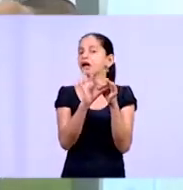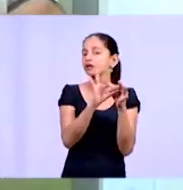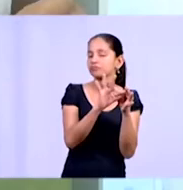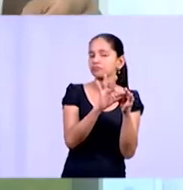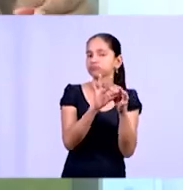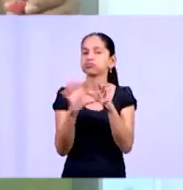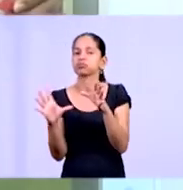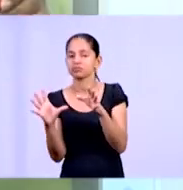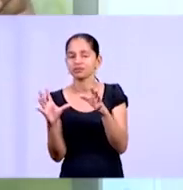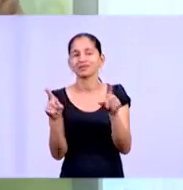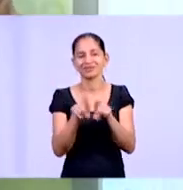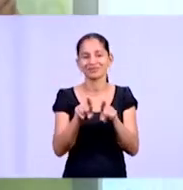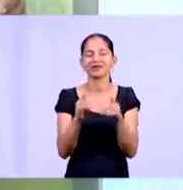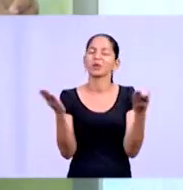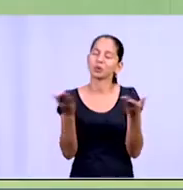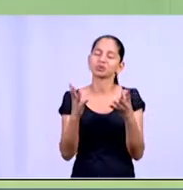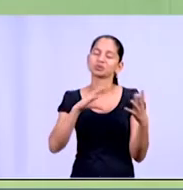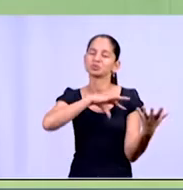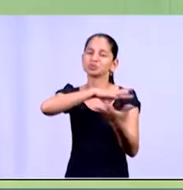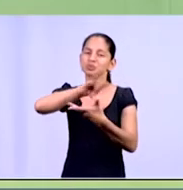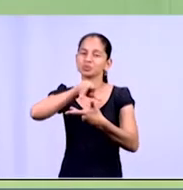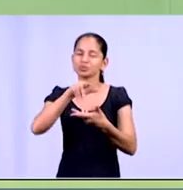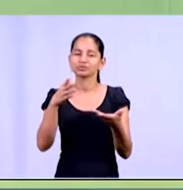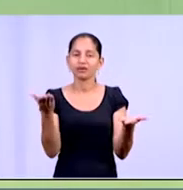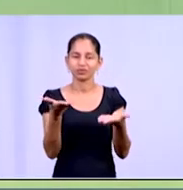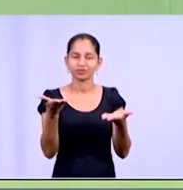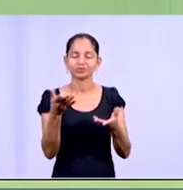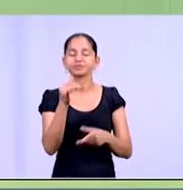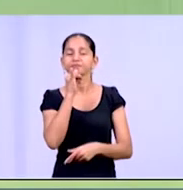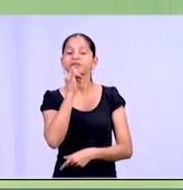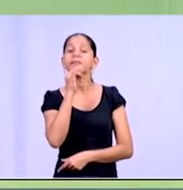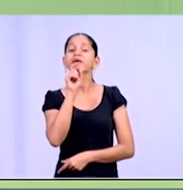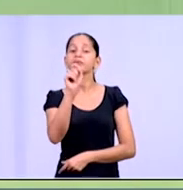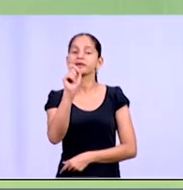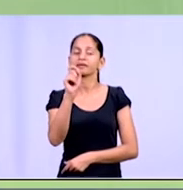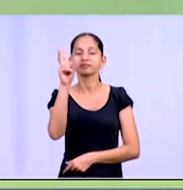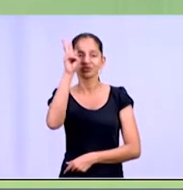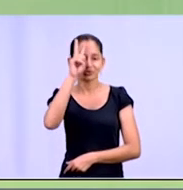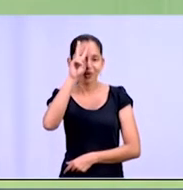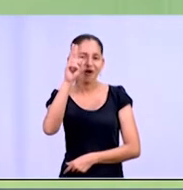mundo. A rede de computadores, gente, a história é bem legal, né?